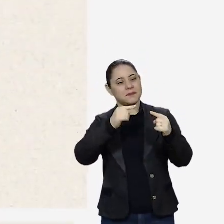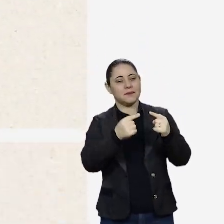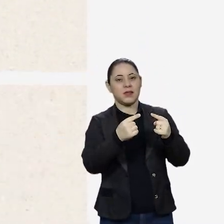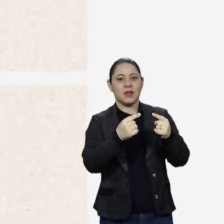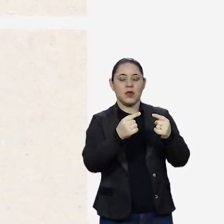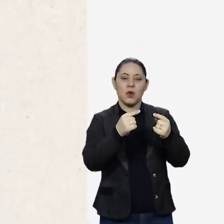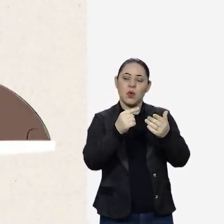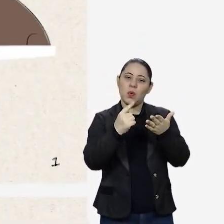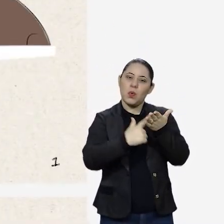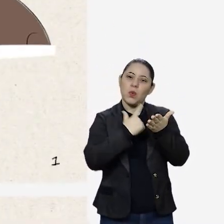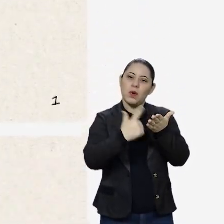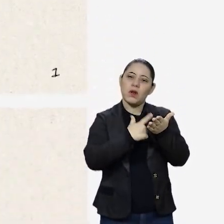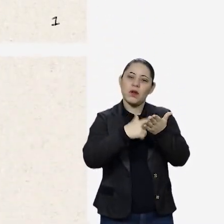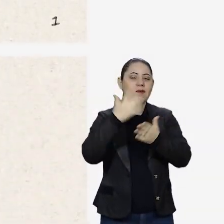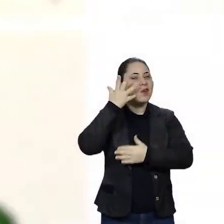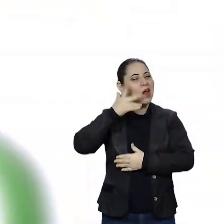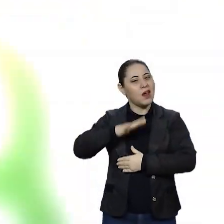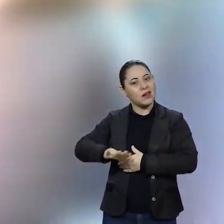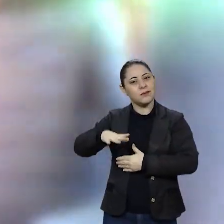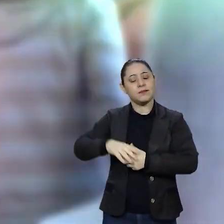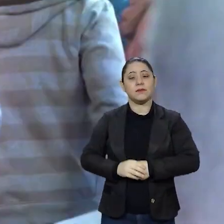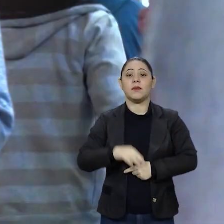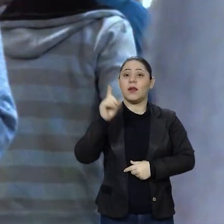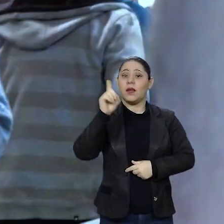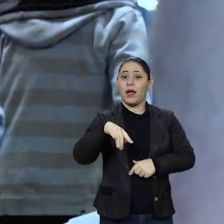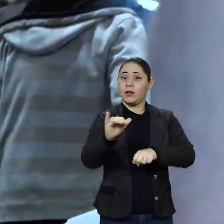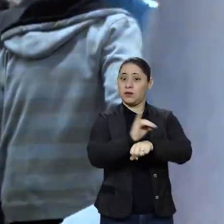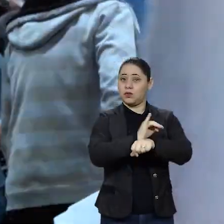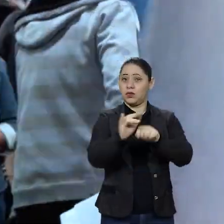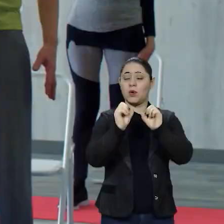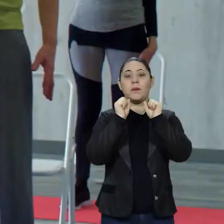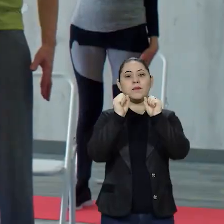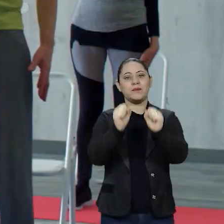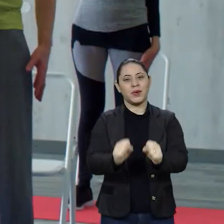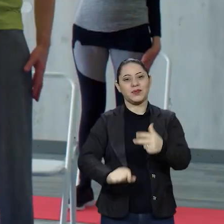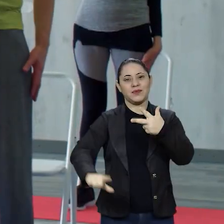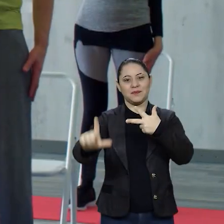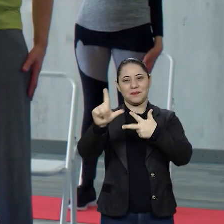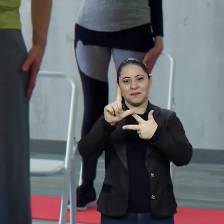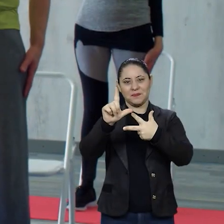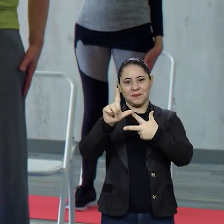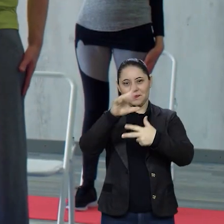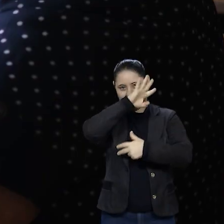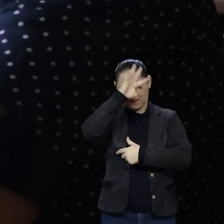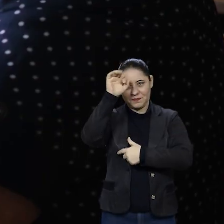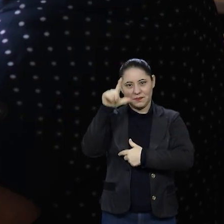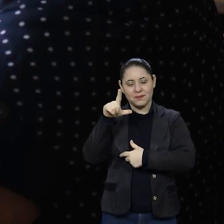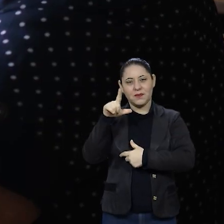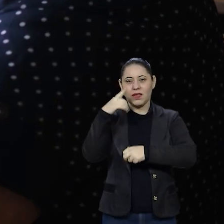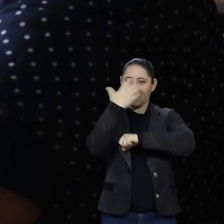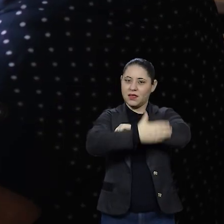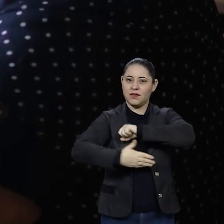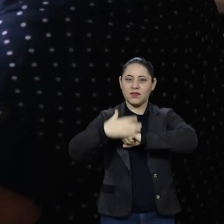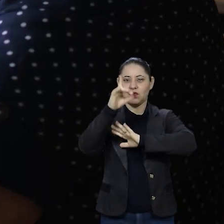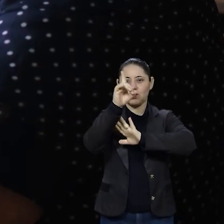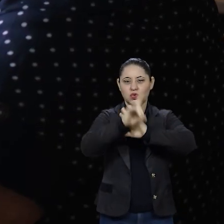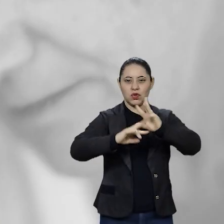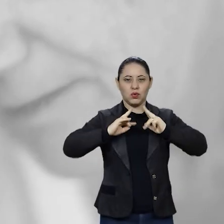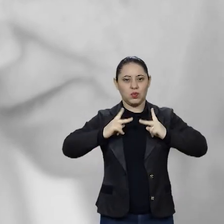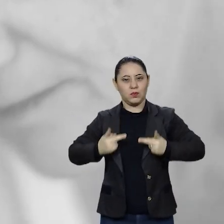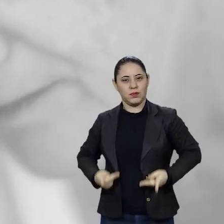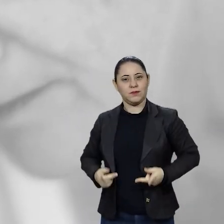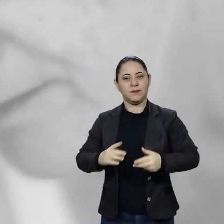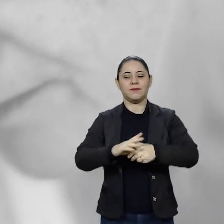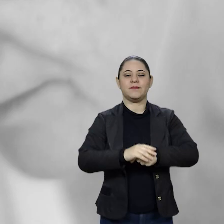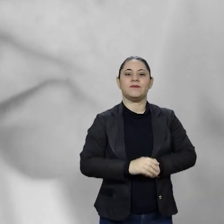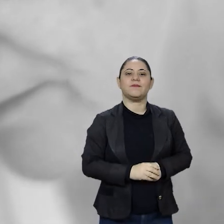e de um e-book infantil. Essa é mais uma das ações do Poder Legislativo de Mato Grosso do Sul em defesa dos direitos